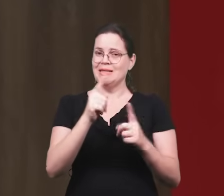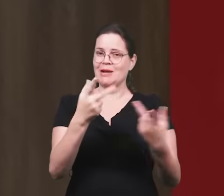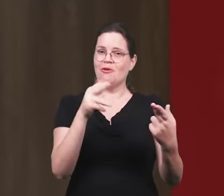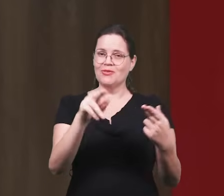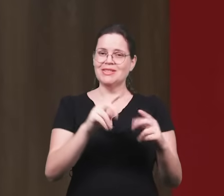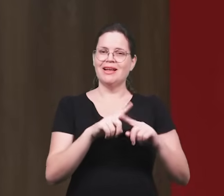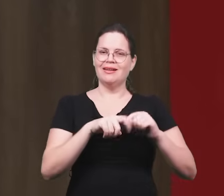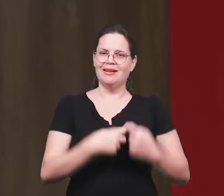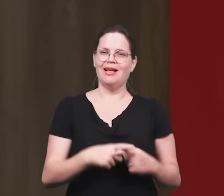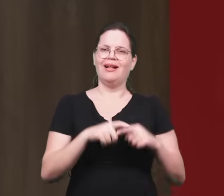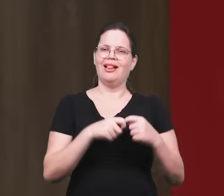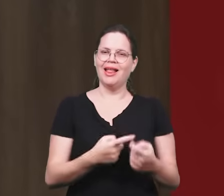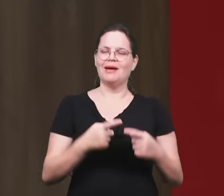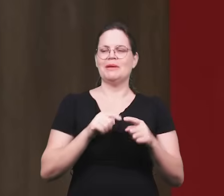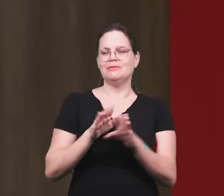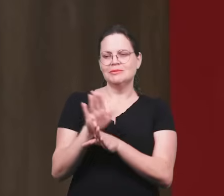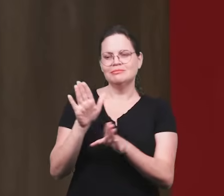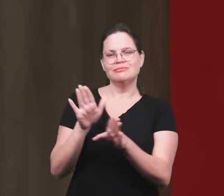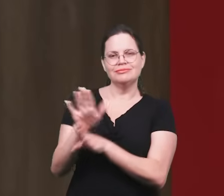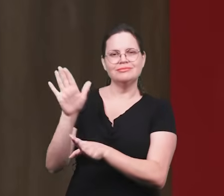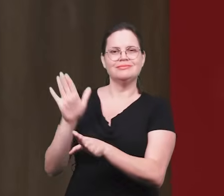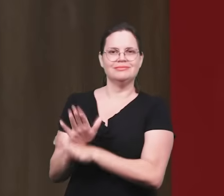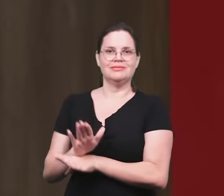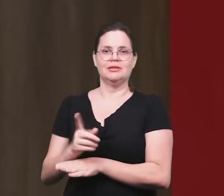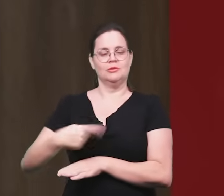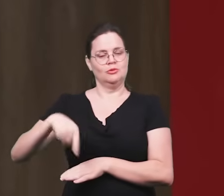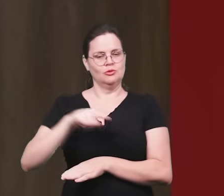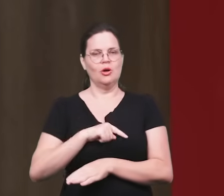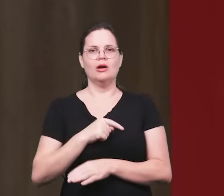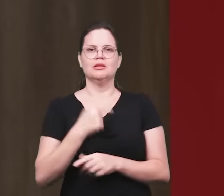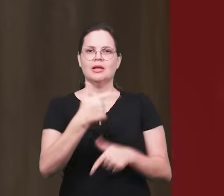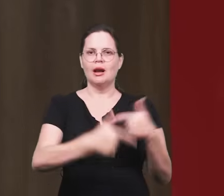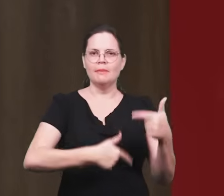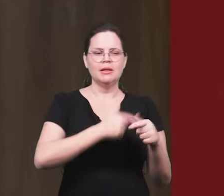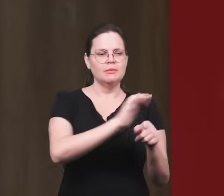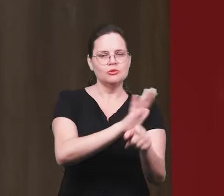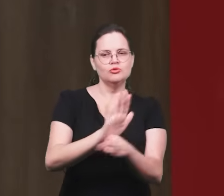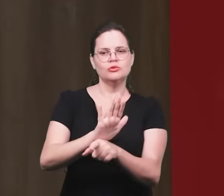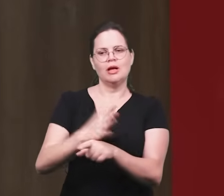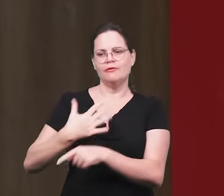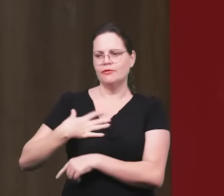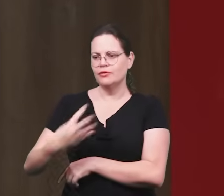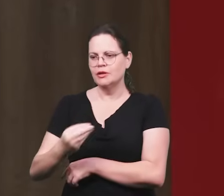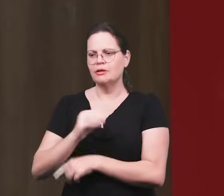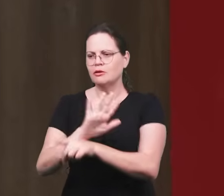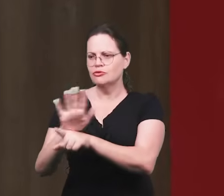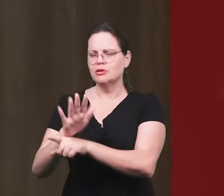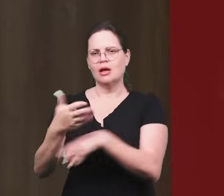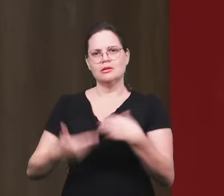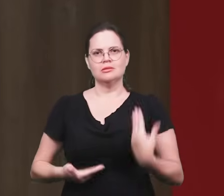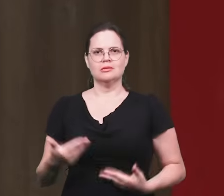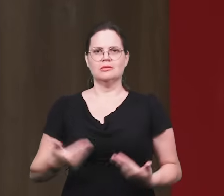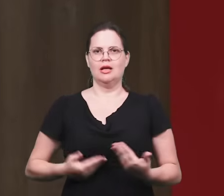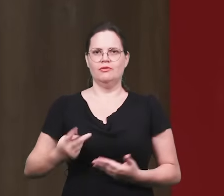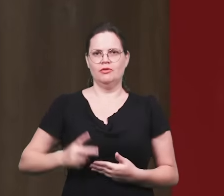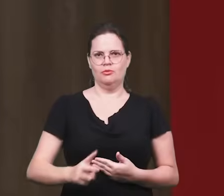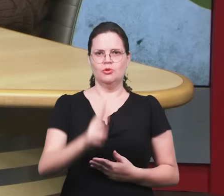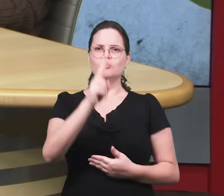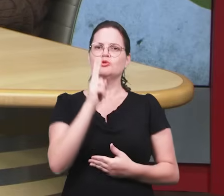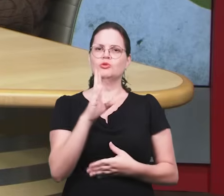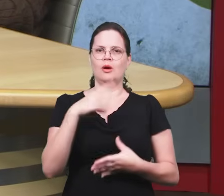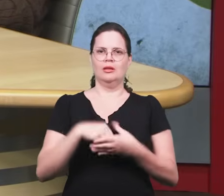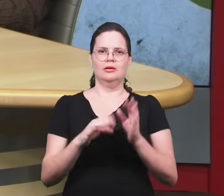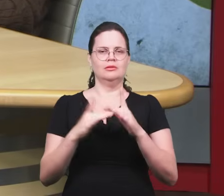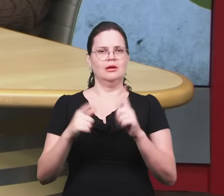nós tecemos para os nossos filhos, tecemos para os irmãos da igreja e assim nós vamos trabalhando e fazendo a obra de Deus. E é um trabalho contínuo,